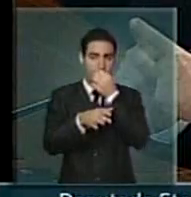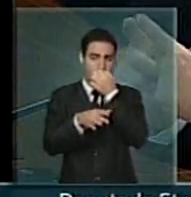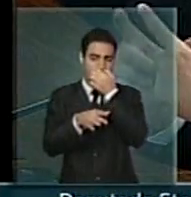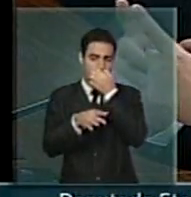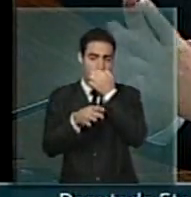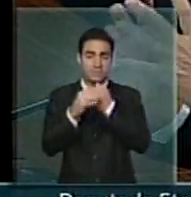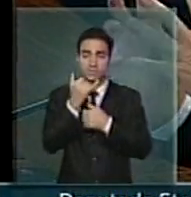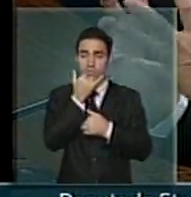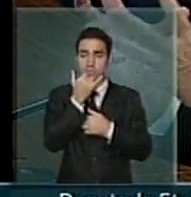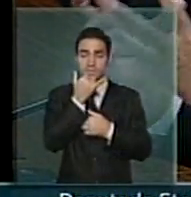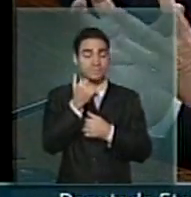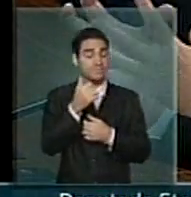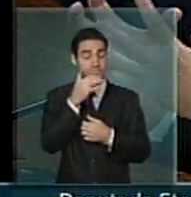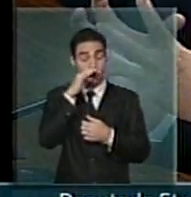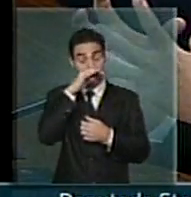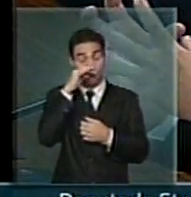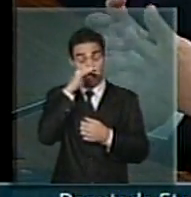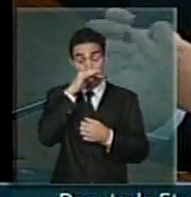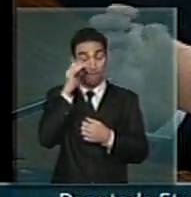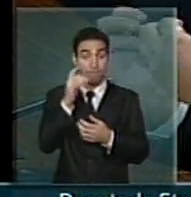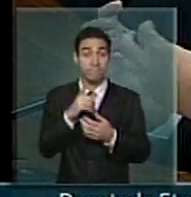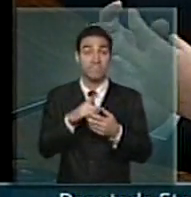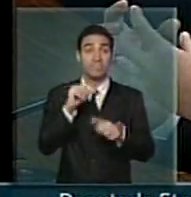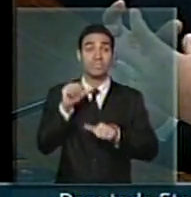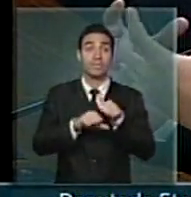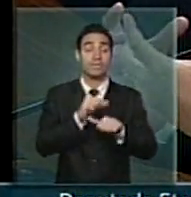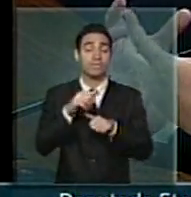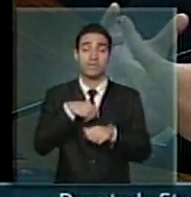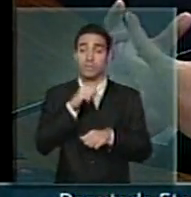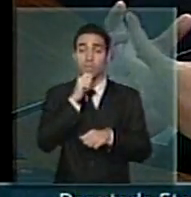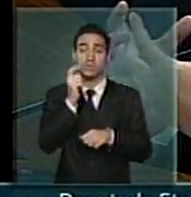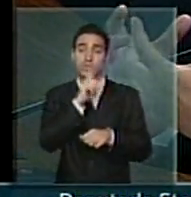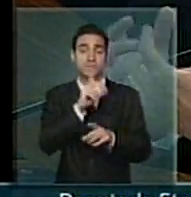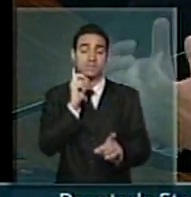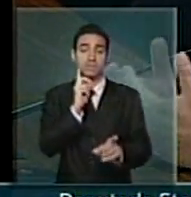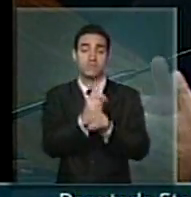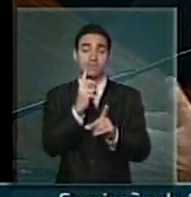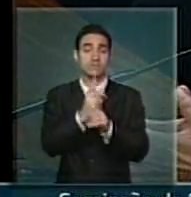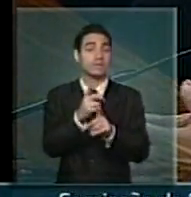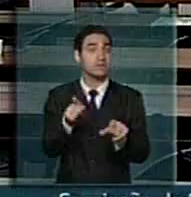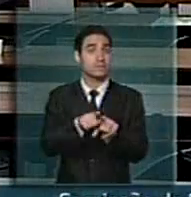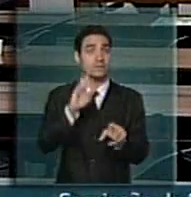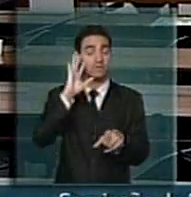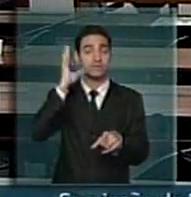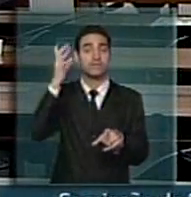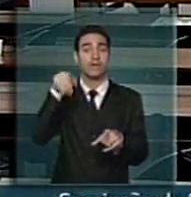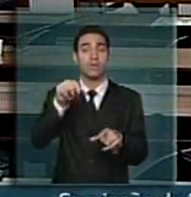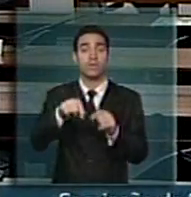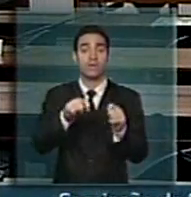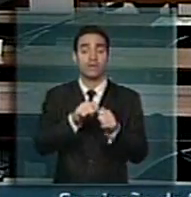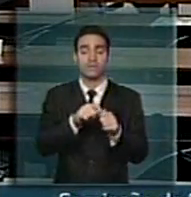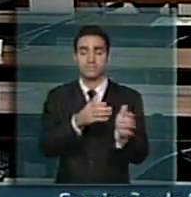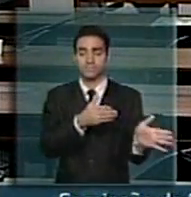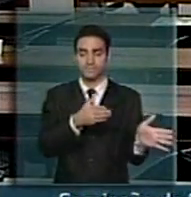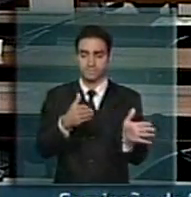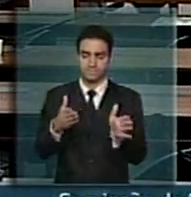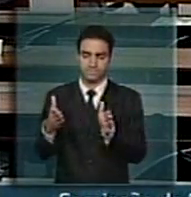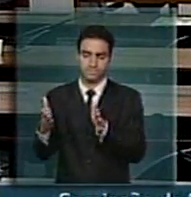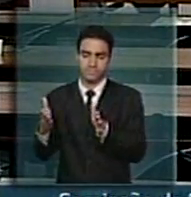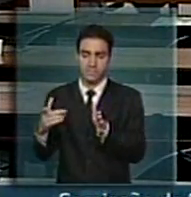Uma modificação que nós não conseguimos detectar e resolver, que foi a passagem de